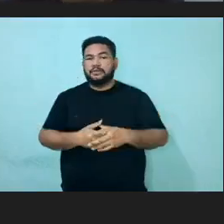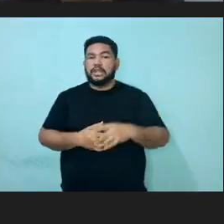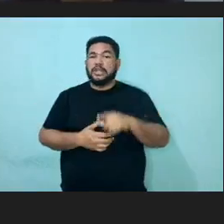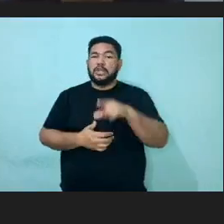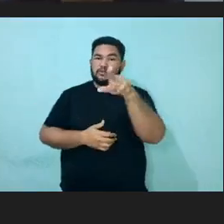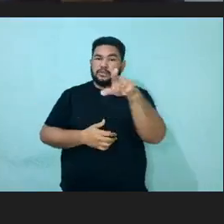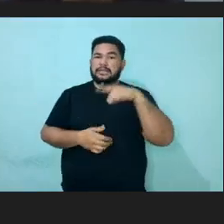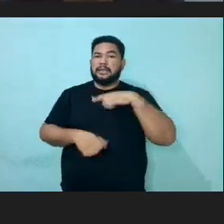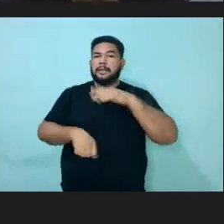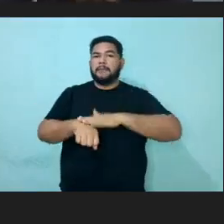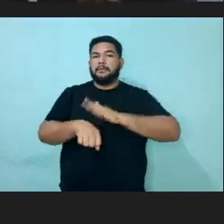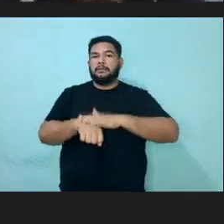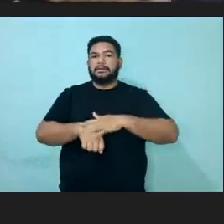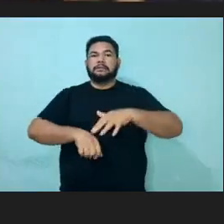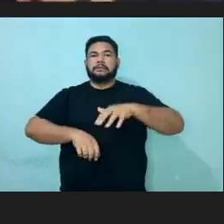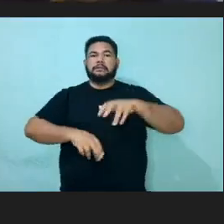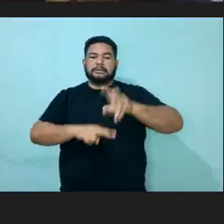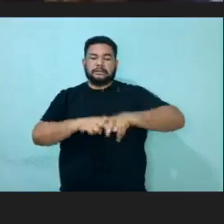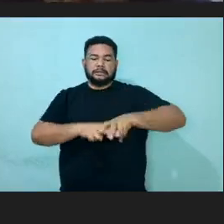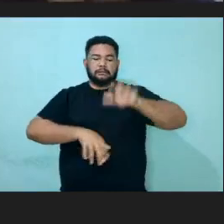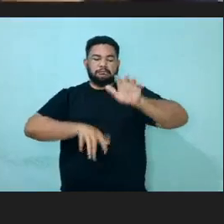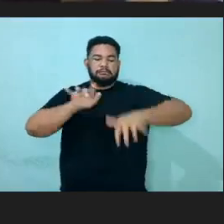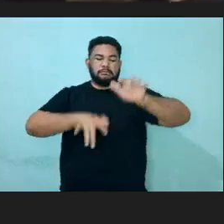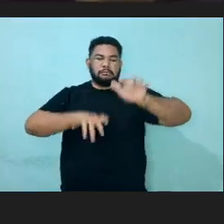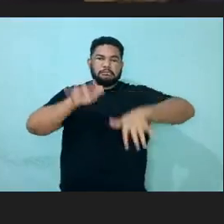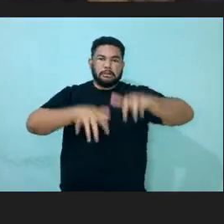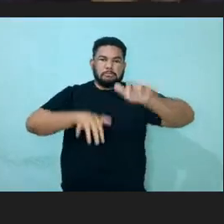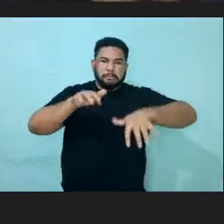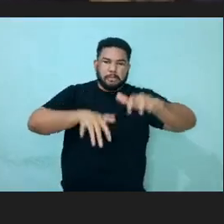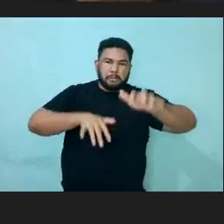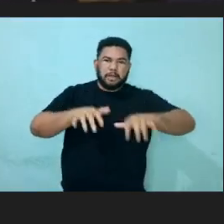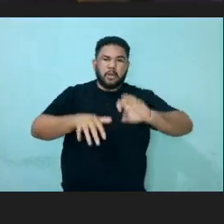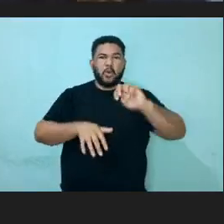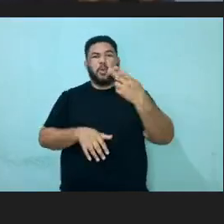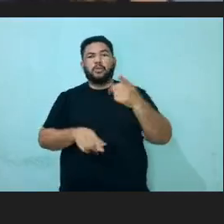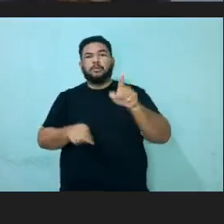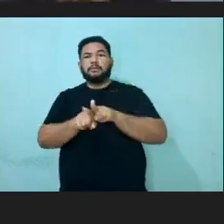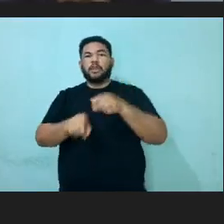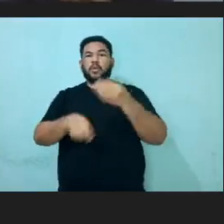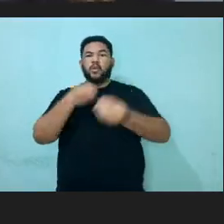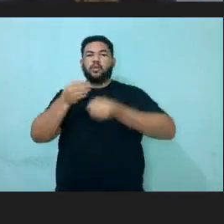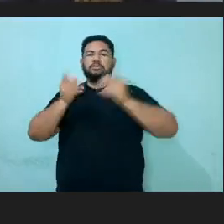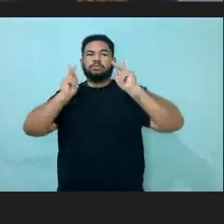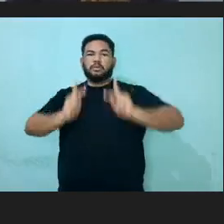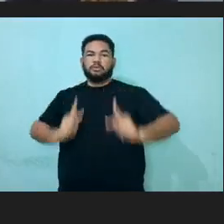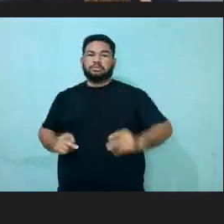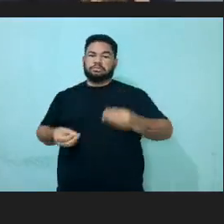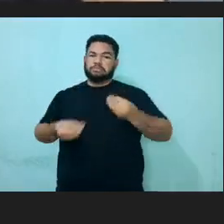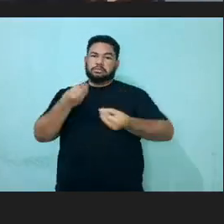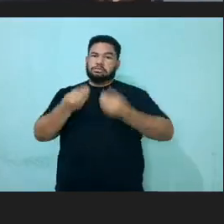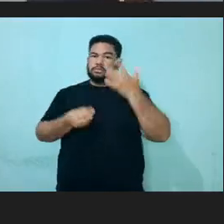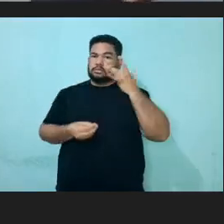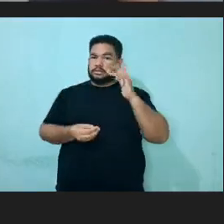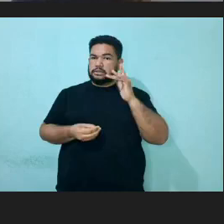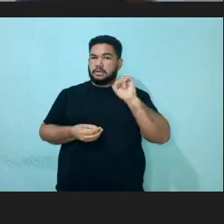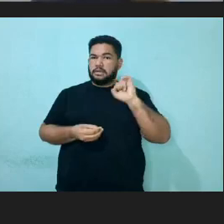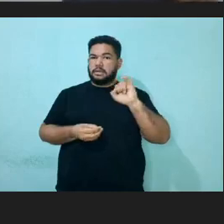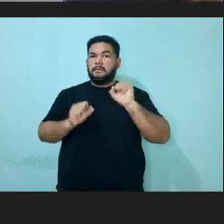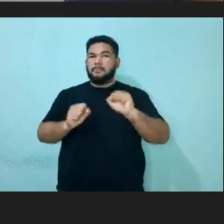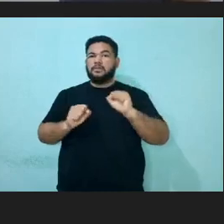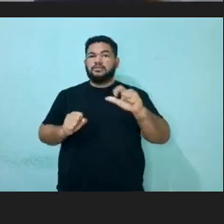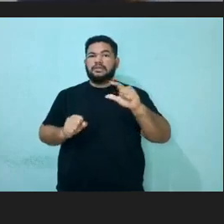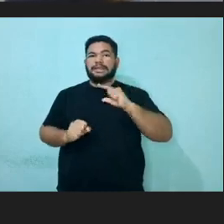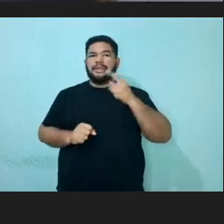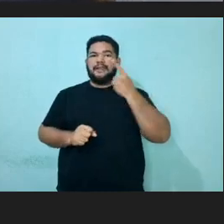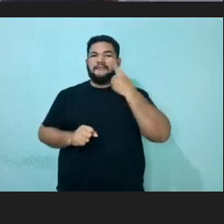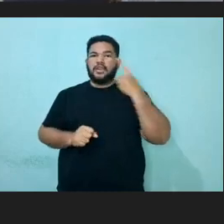tempo escrevendo, muito tempo na postura, não sei como é que você ficava, você poderia estimular uma postura,